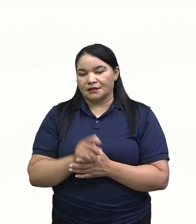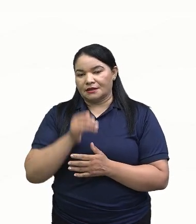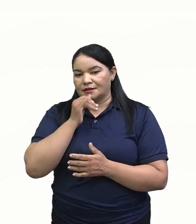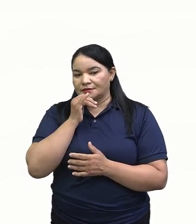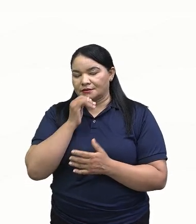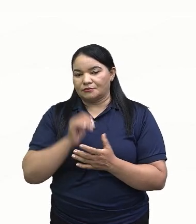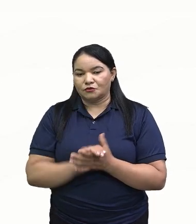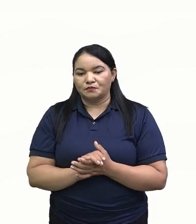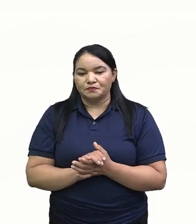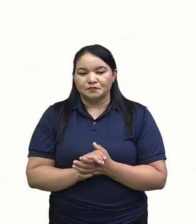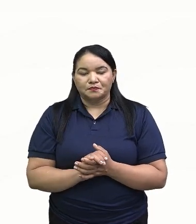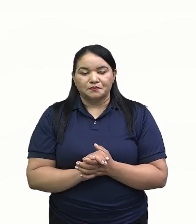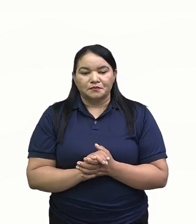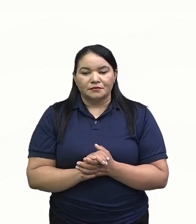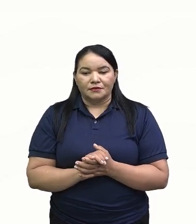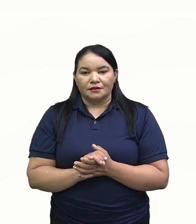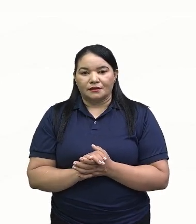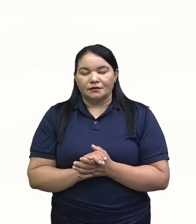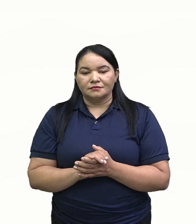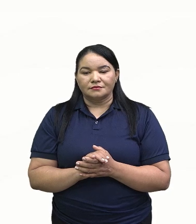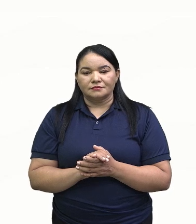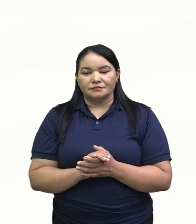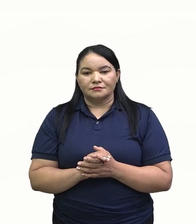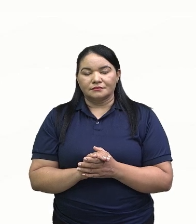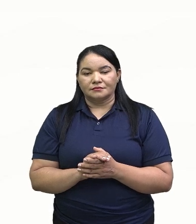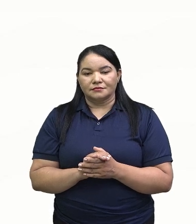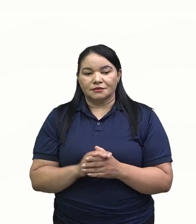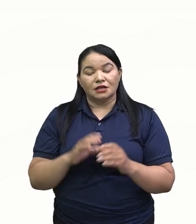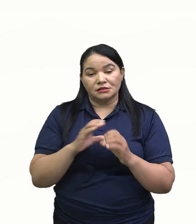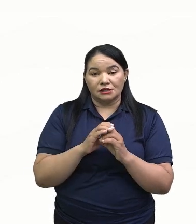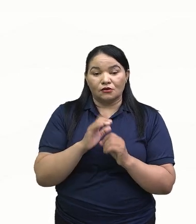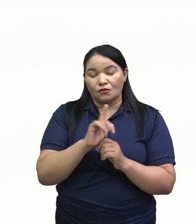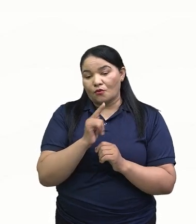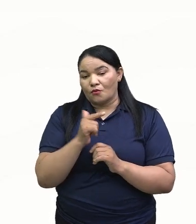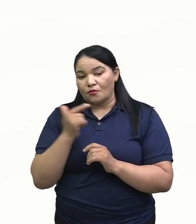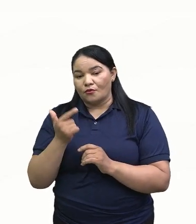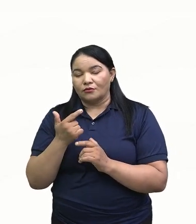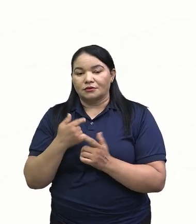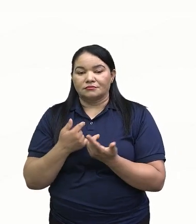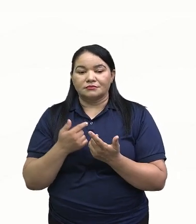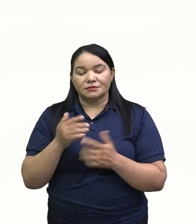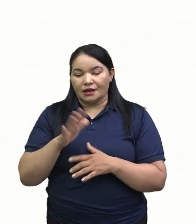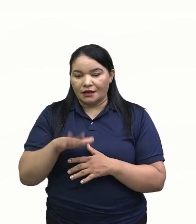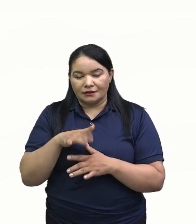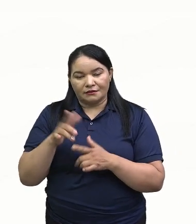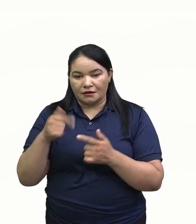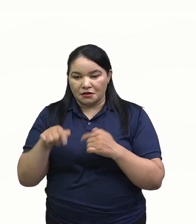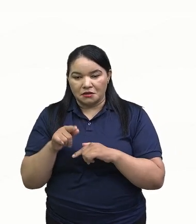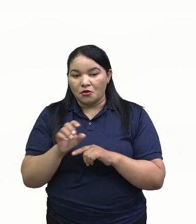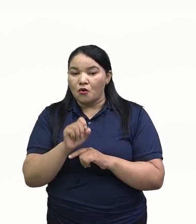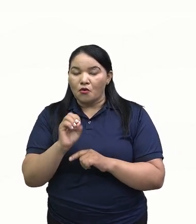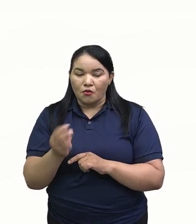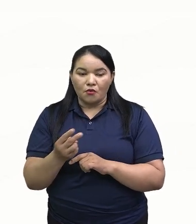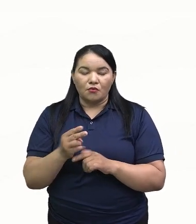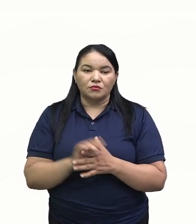vamos colocar esse exemplo, ou quando há realmente uma mudança, por exemplo, de um século para o